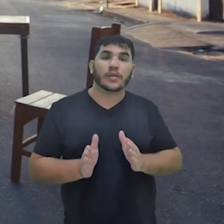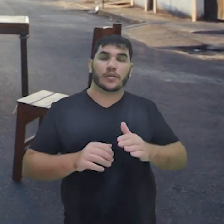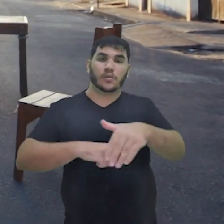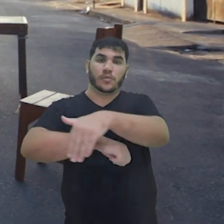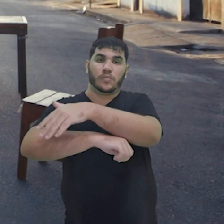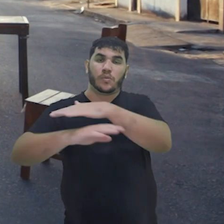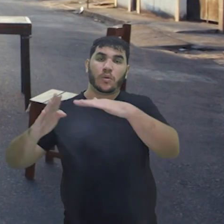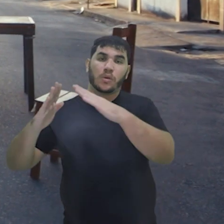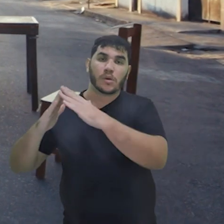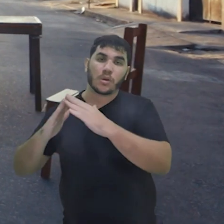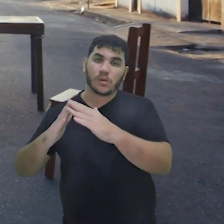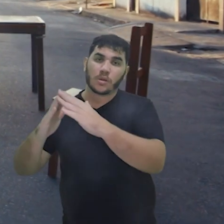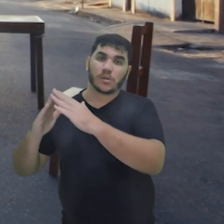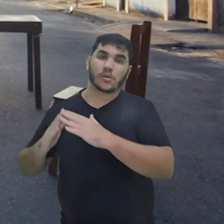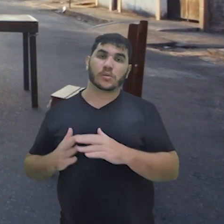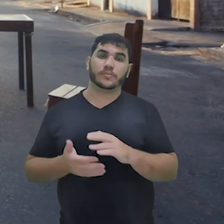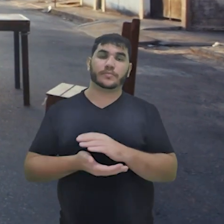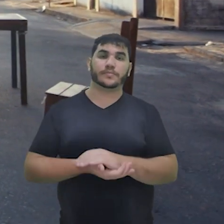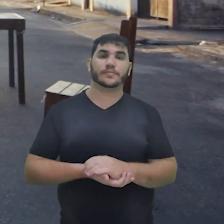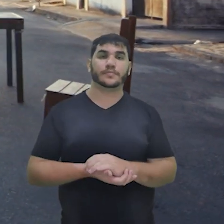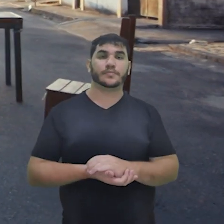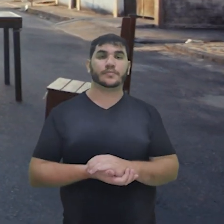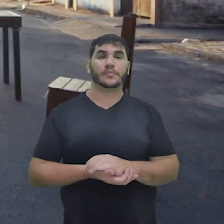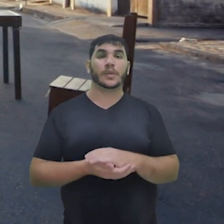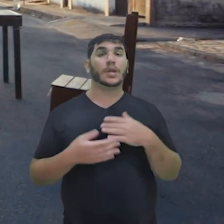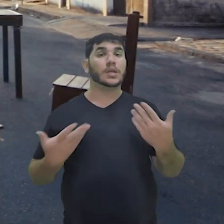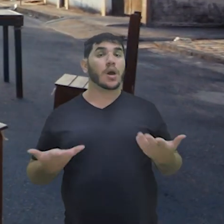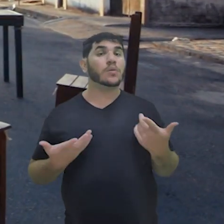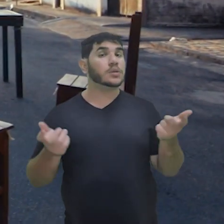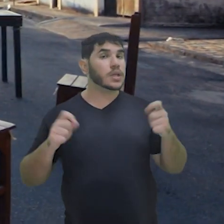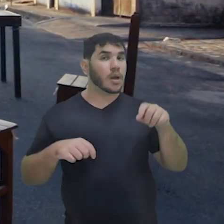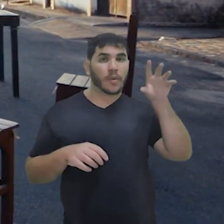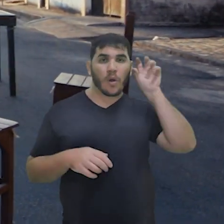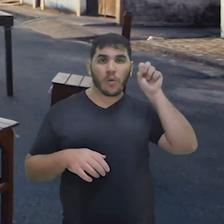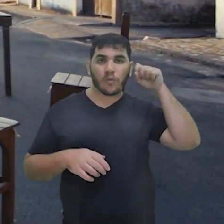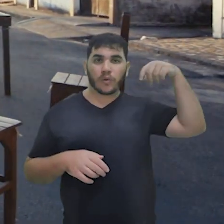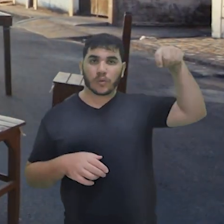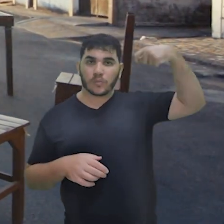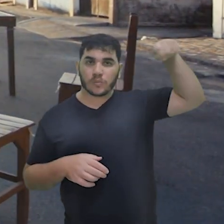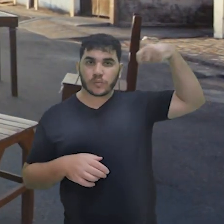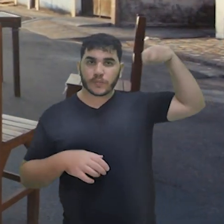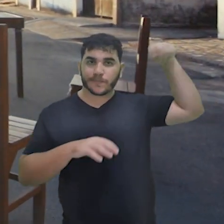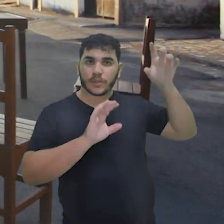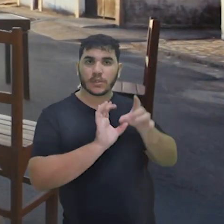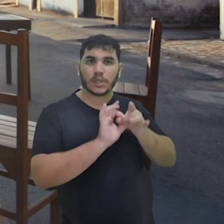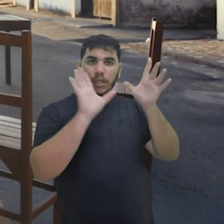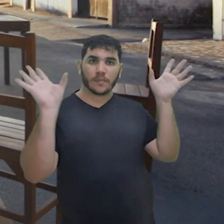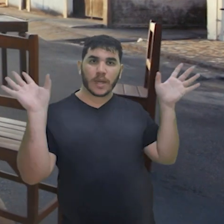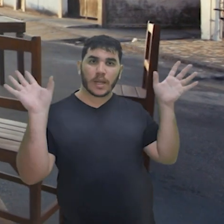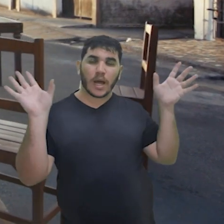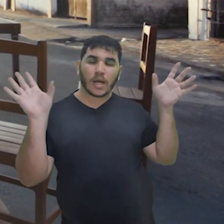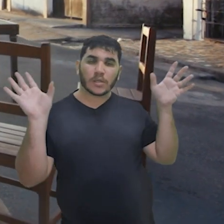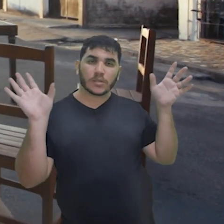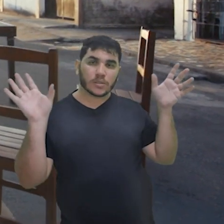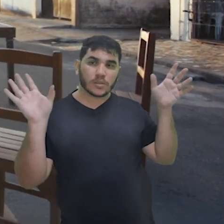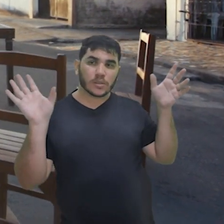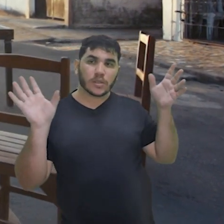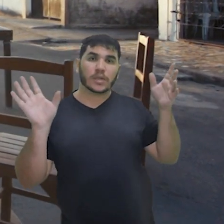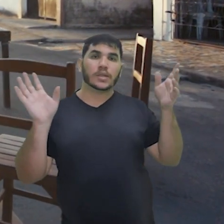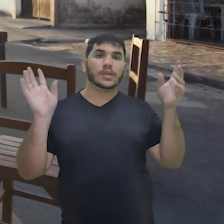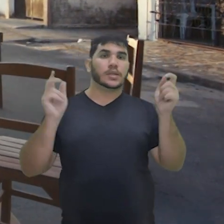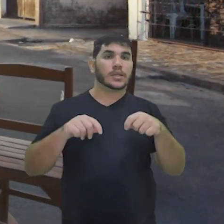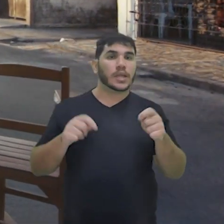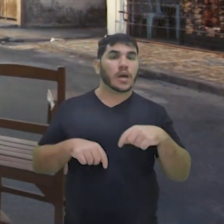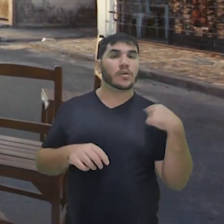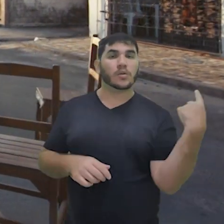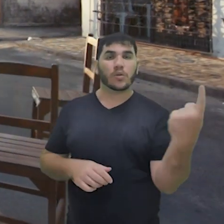na periferia. Então, quando pudermos ouvir o sino da liberdade tocar em nossas casas,